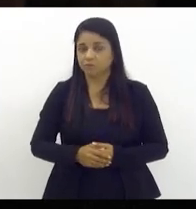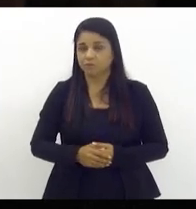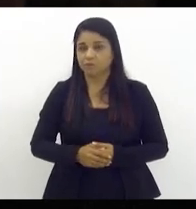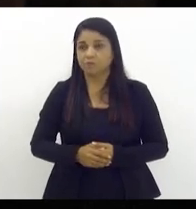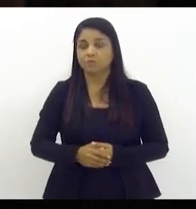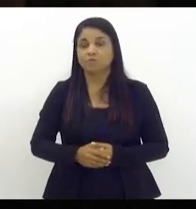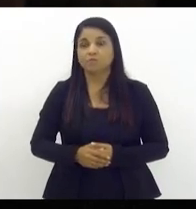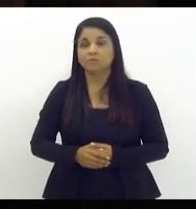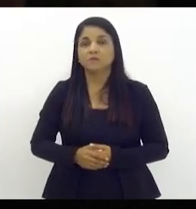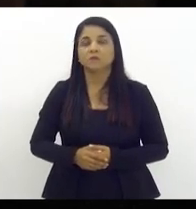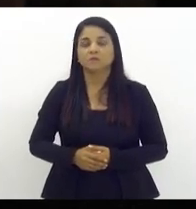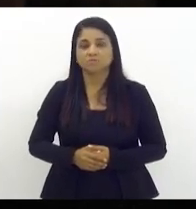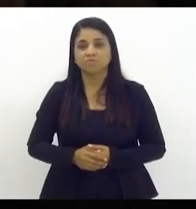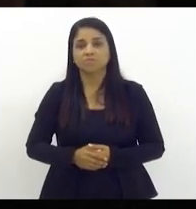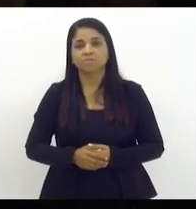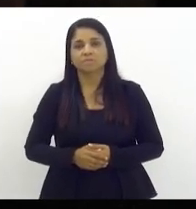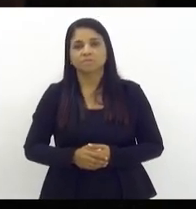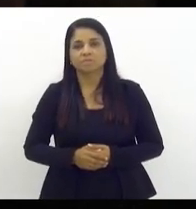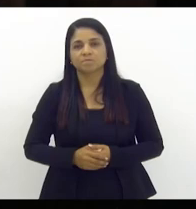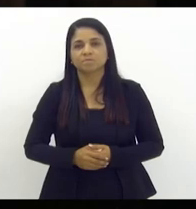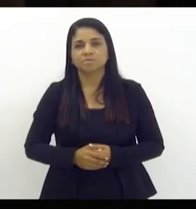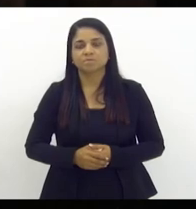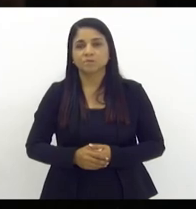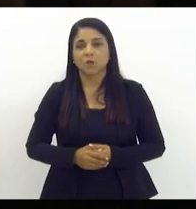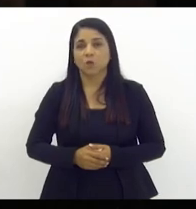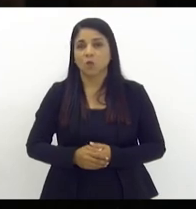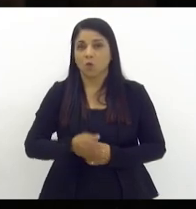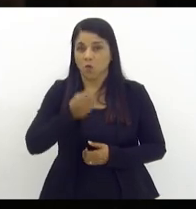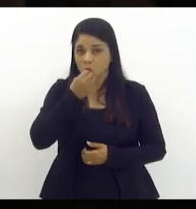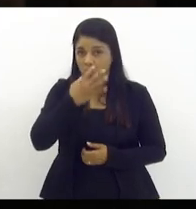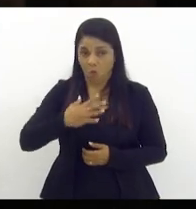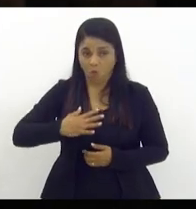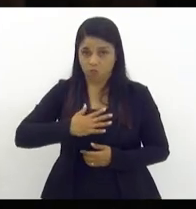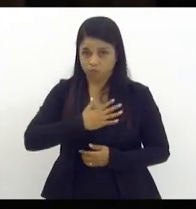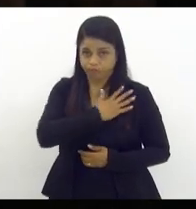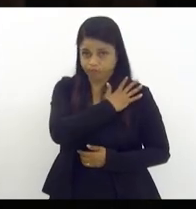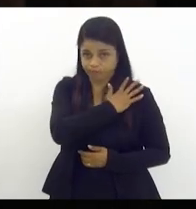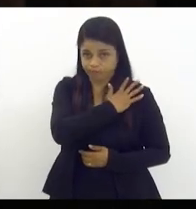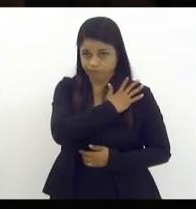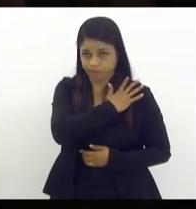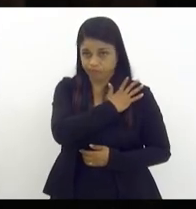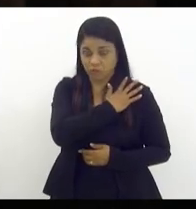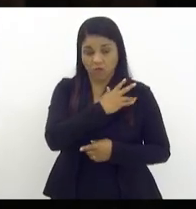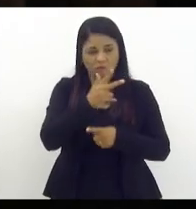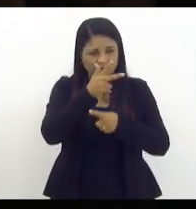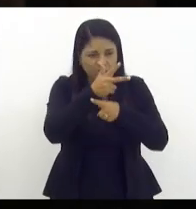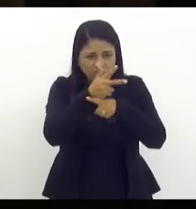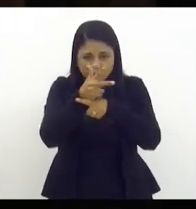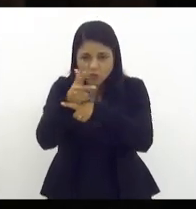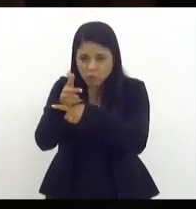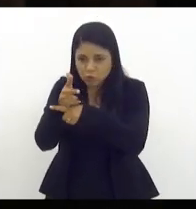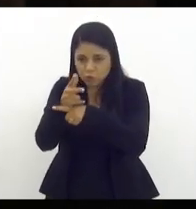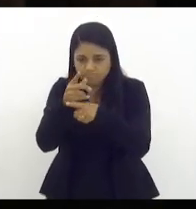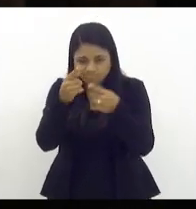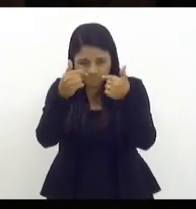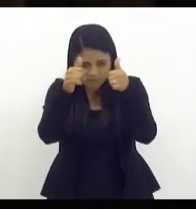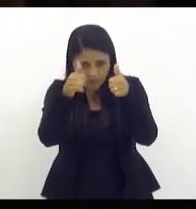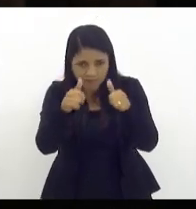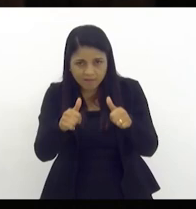deputado Renato, que um bom comandante, vendo os vídeos, poderia